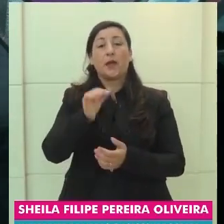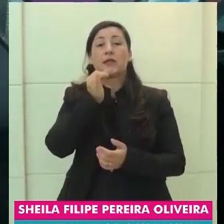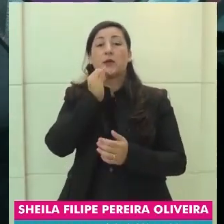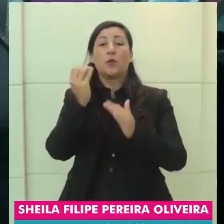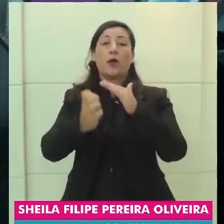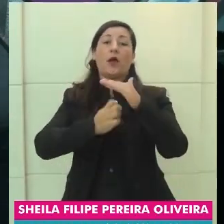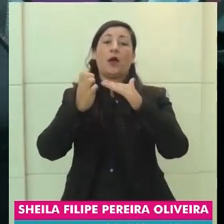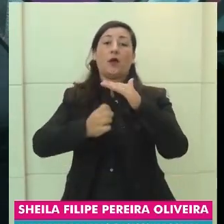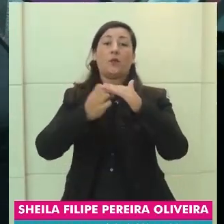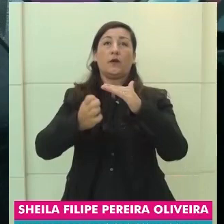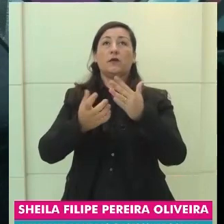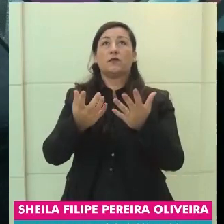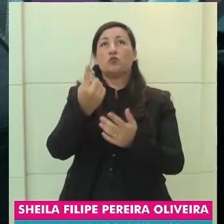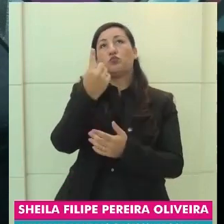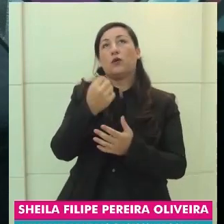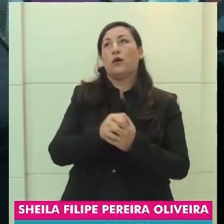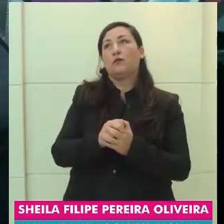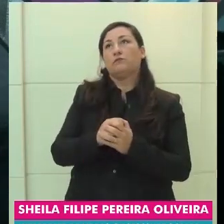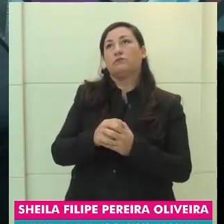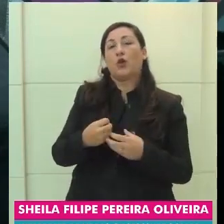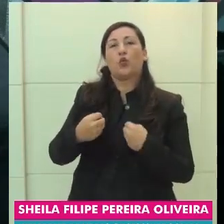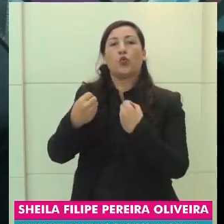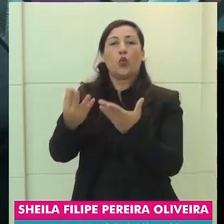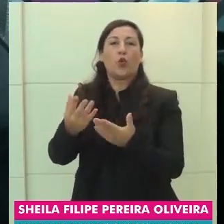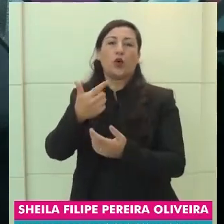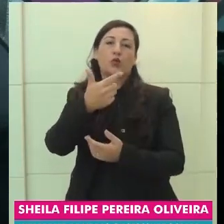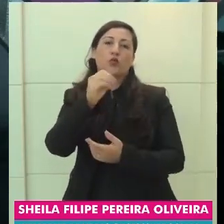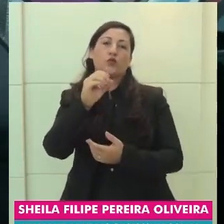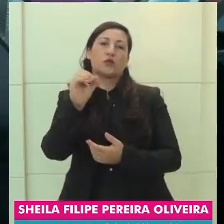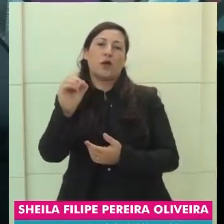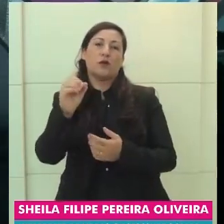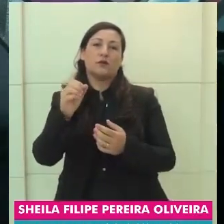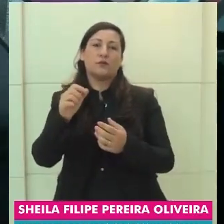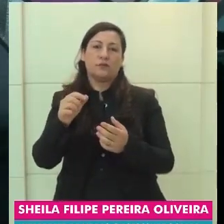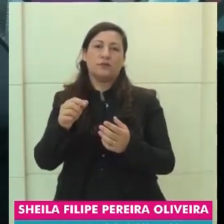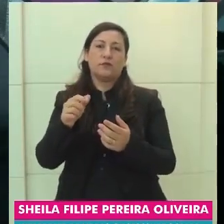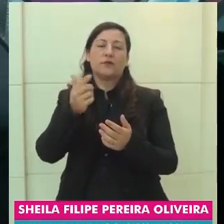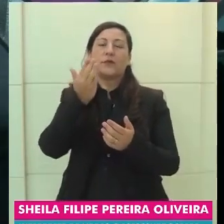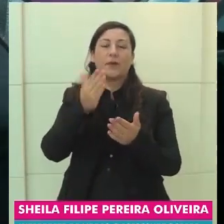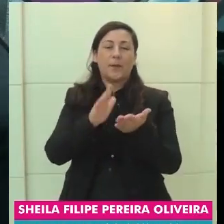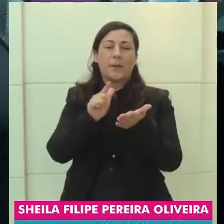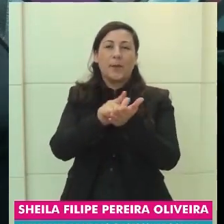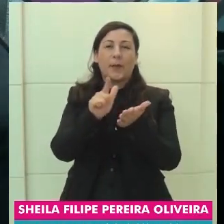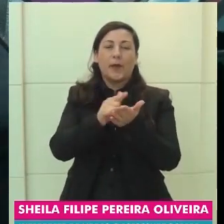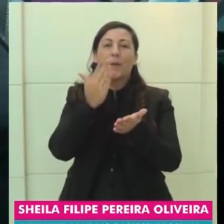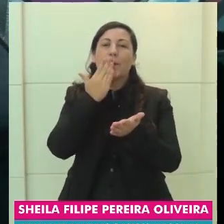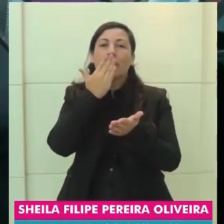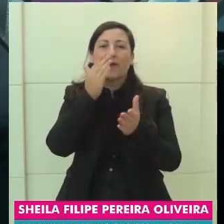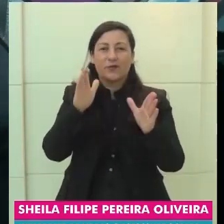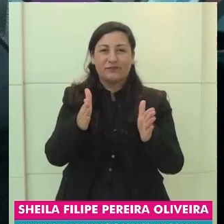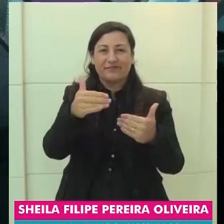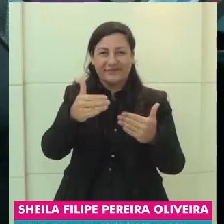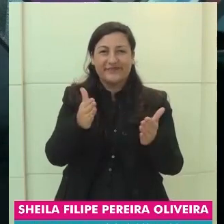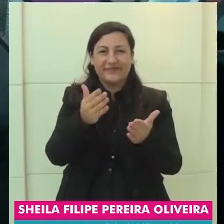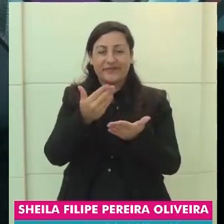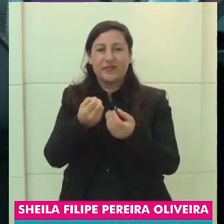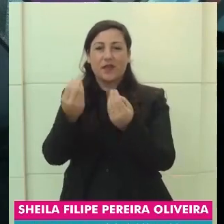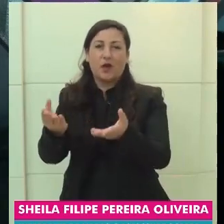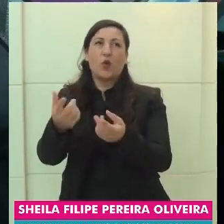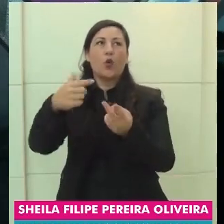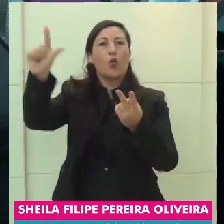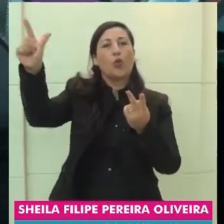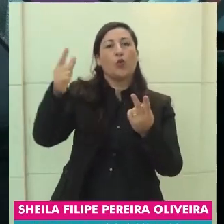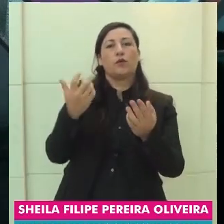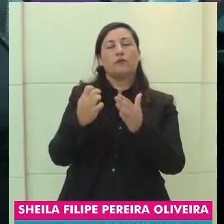empresa vai lá e doa, sei lá, 200 pacotinhos de guardanapo, né? A outra empresa vai